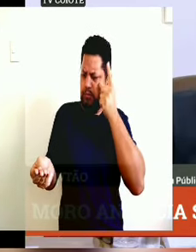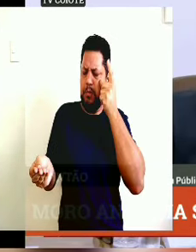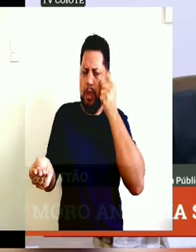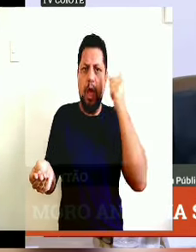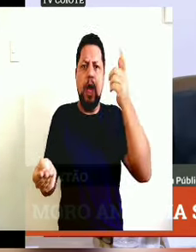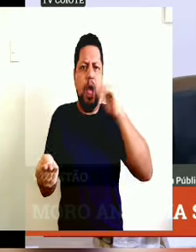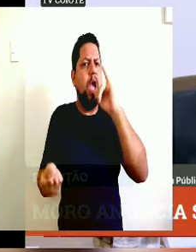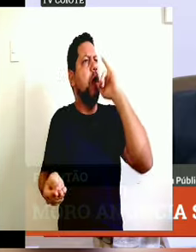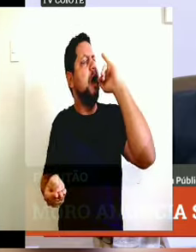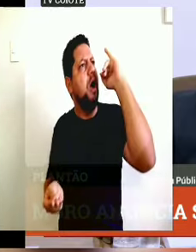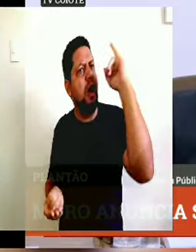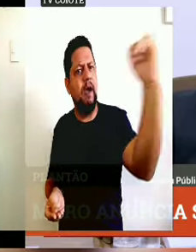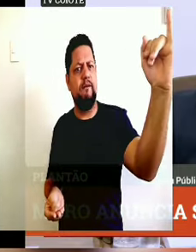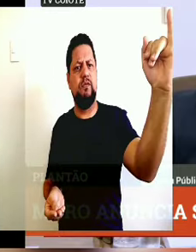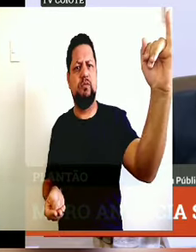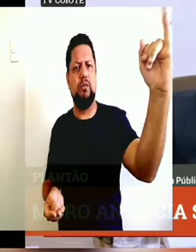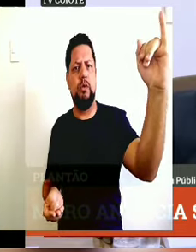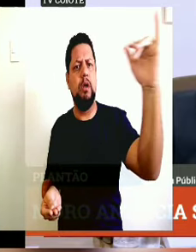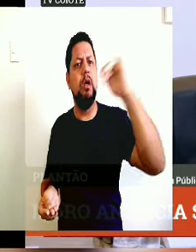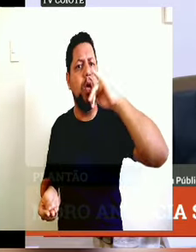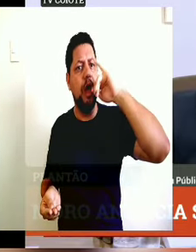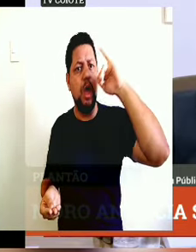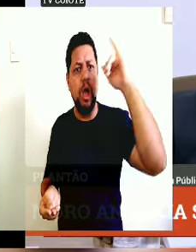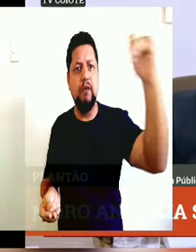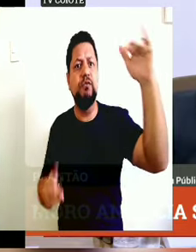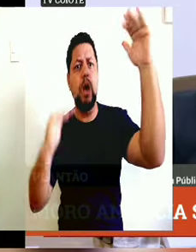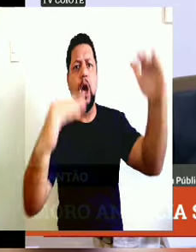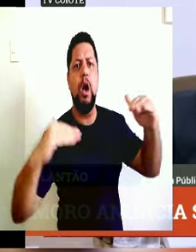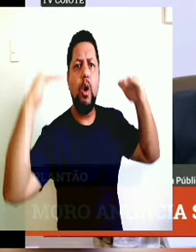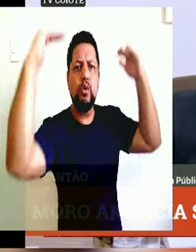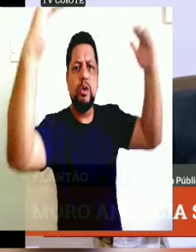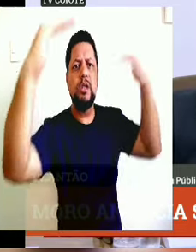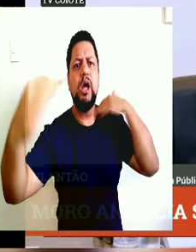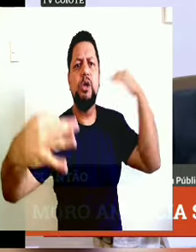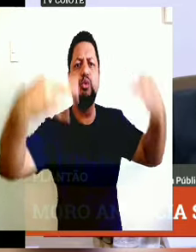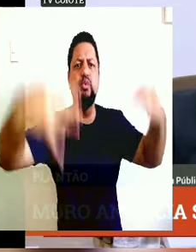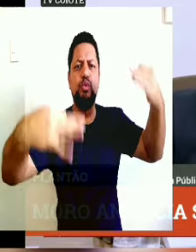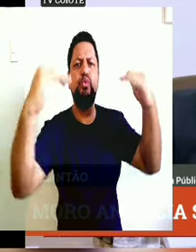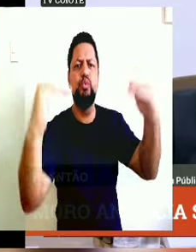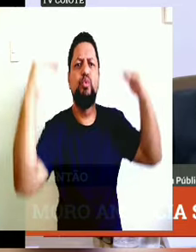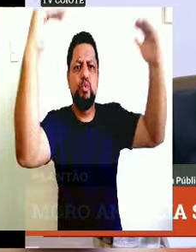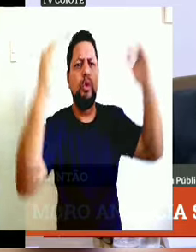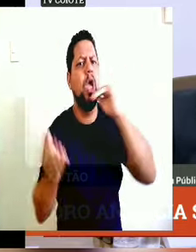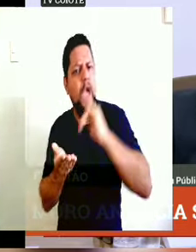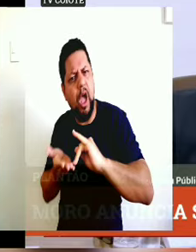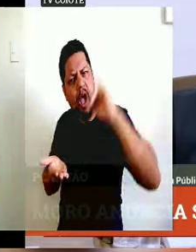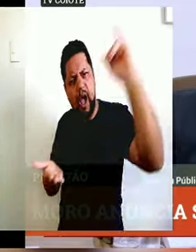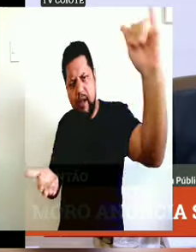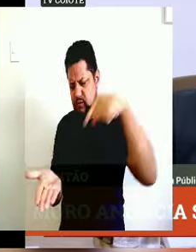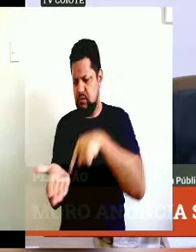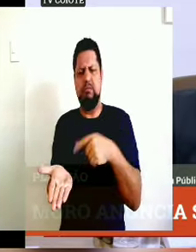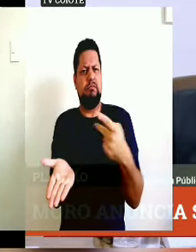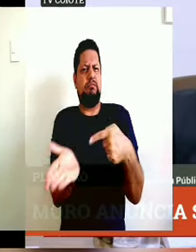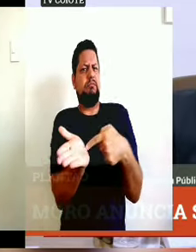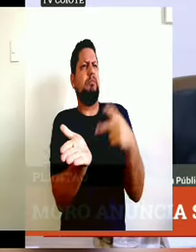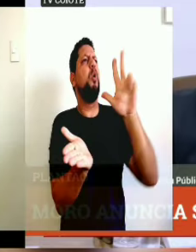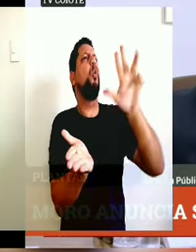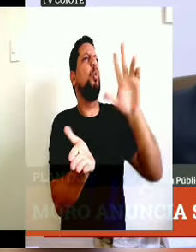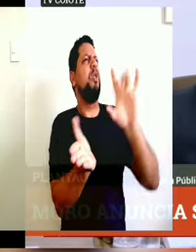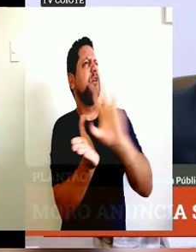que ele comunicou às autoridades judiciárias e foi possível rever essa ordem de prisão